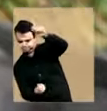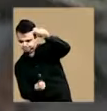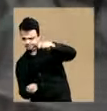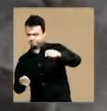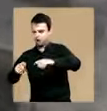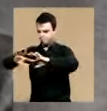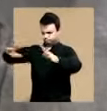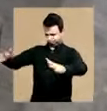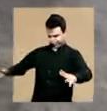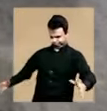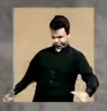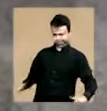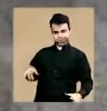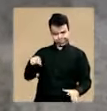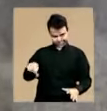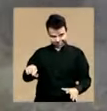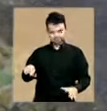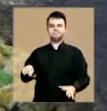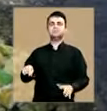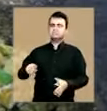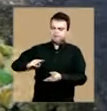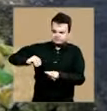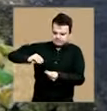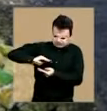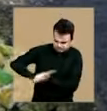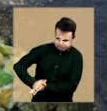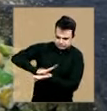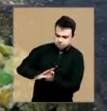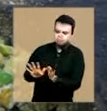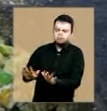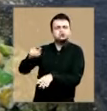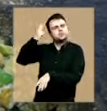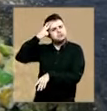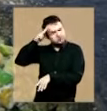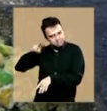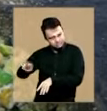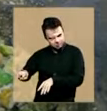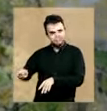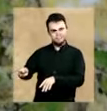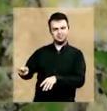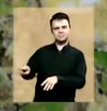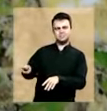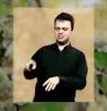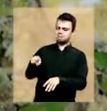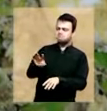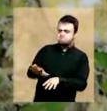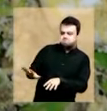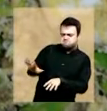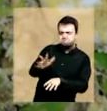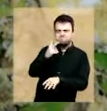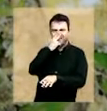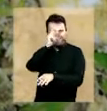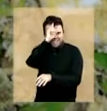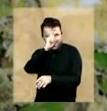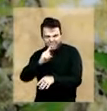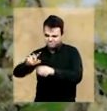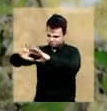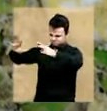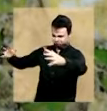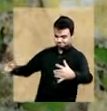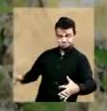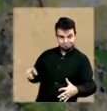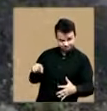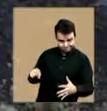Depois, o resíduo orgânico vai para o triturador. Em seguida, o material descansa por 2 dias. Nessa fase, fica com a cor